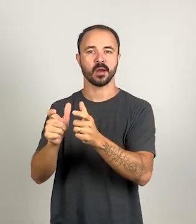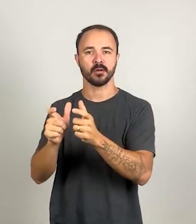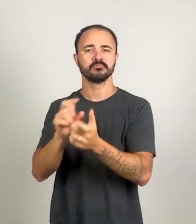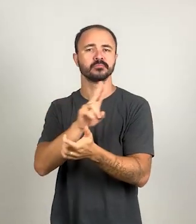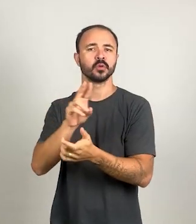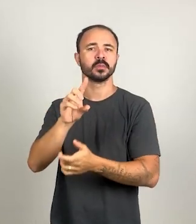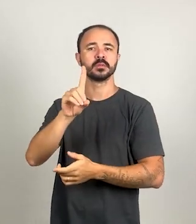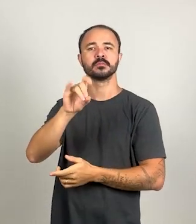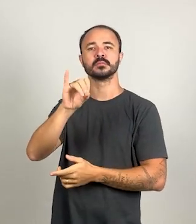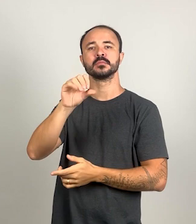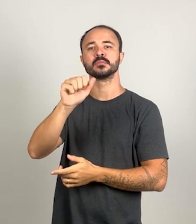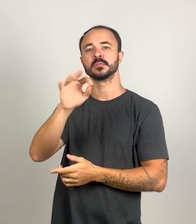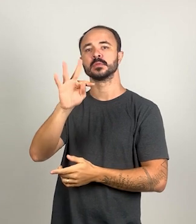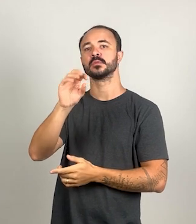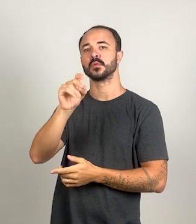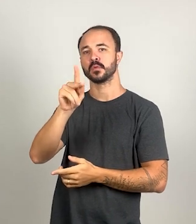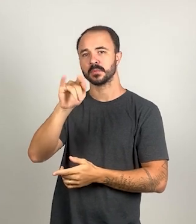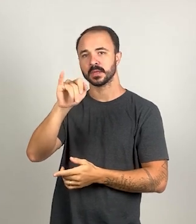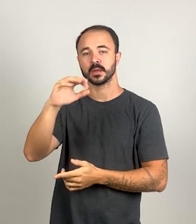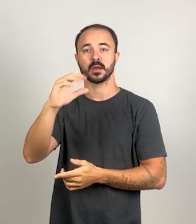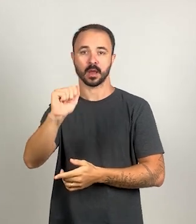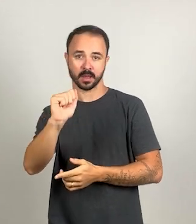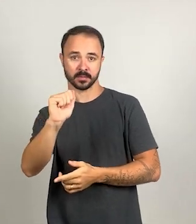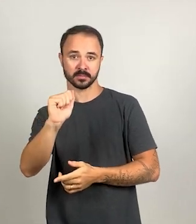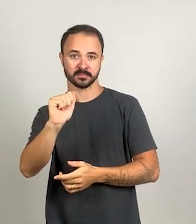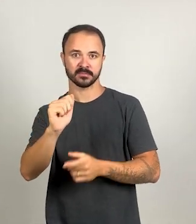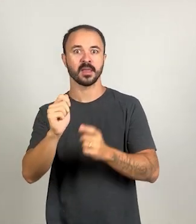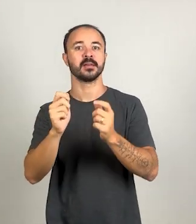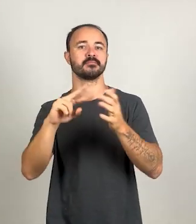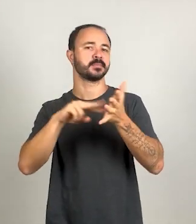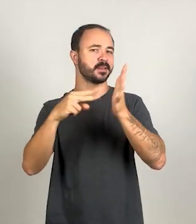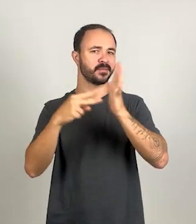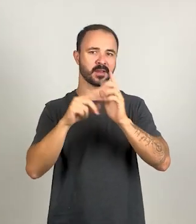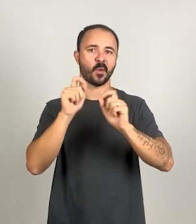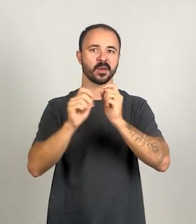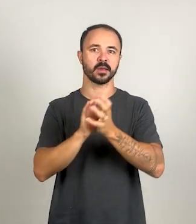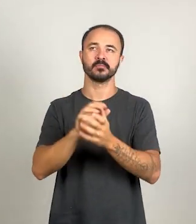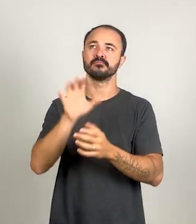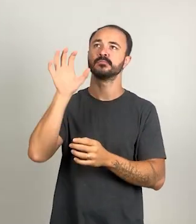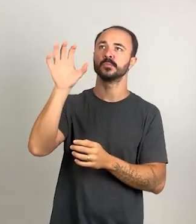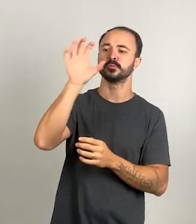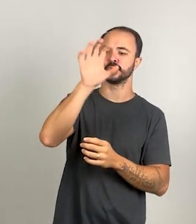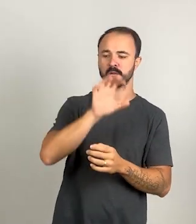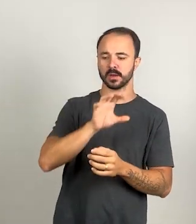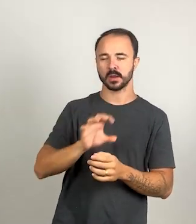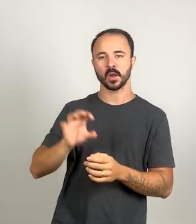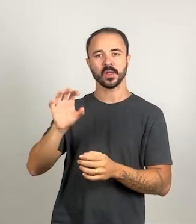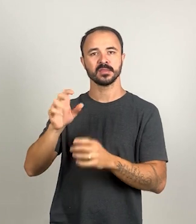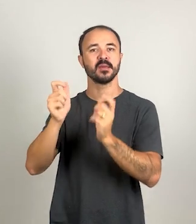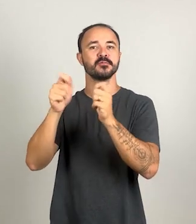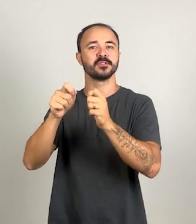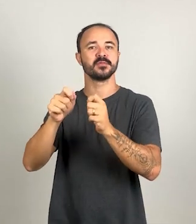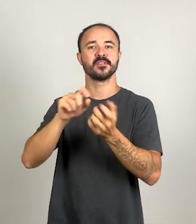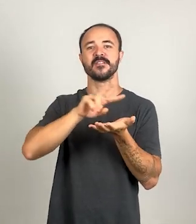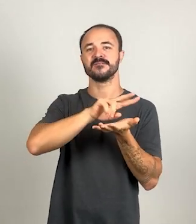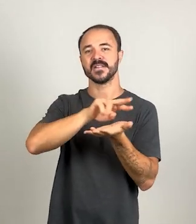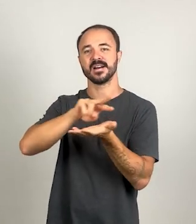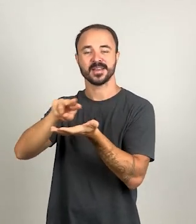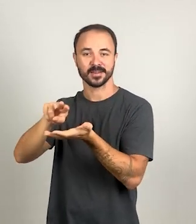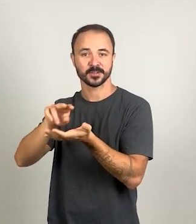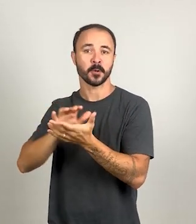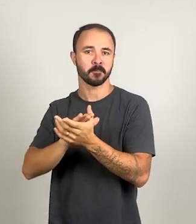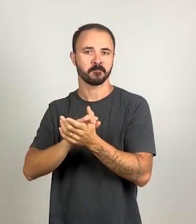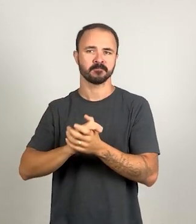diatópicas elas falam da da diferença de linguagem devido à região essas diferenças ficam nítidas quando